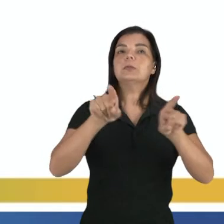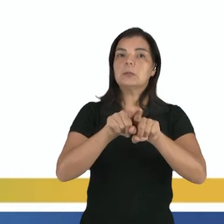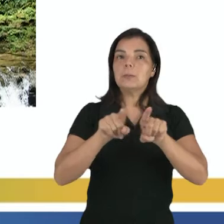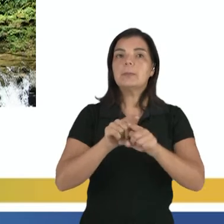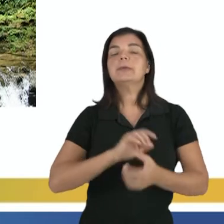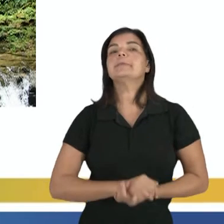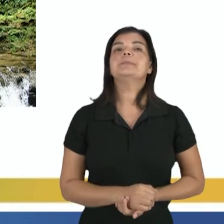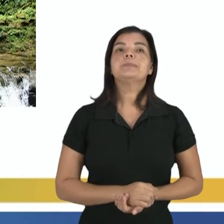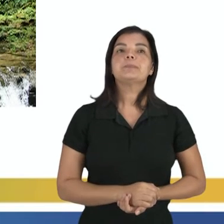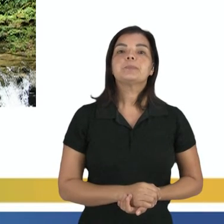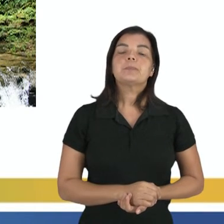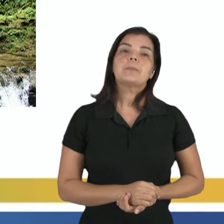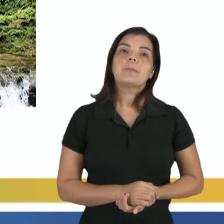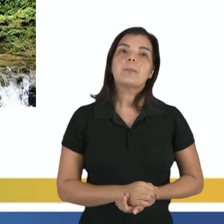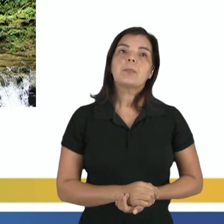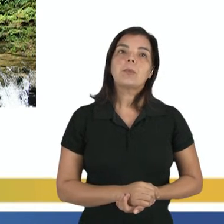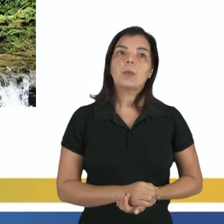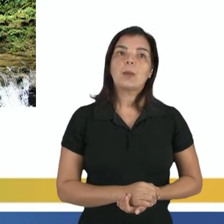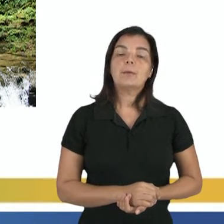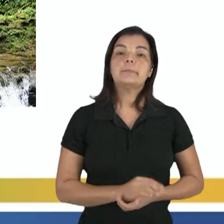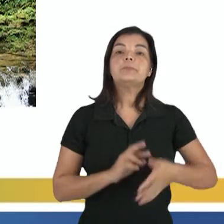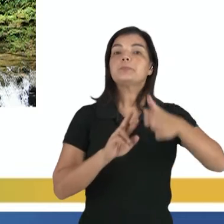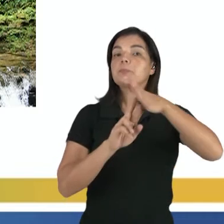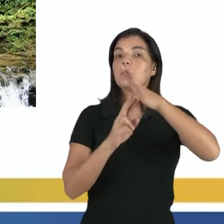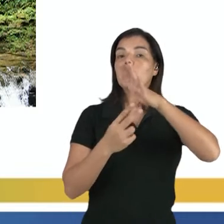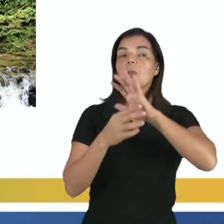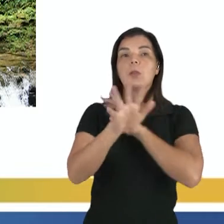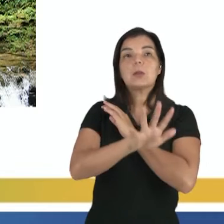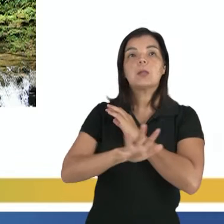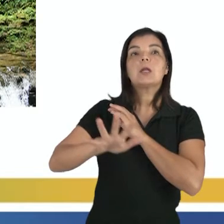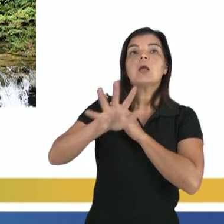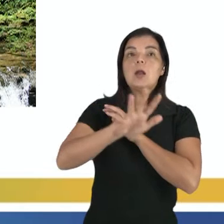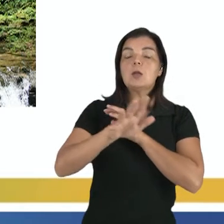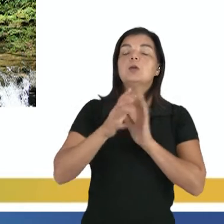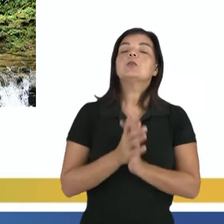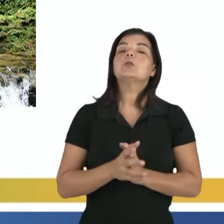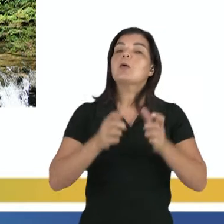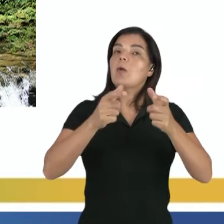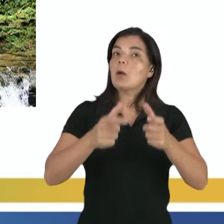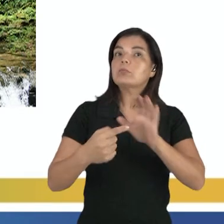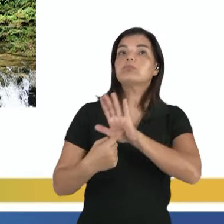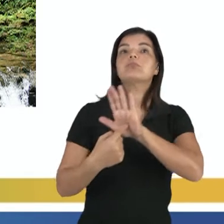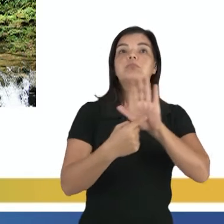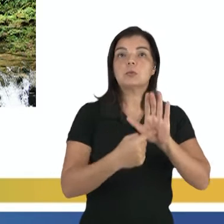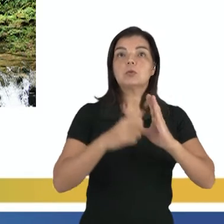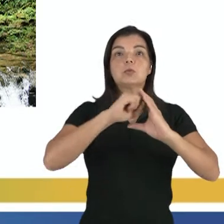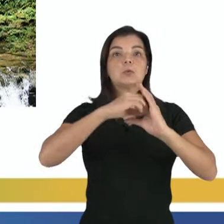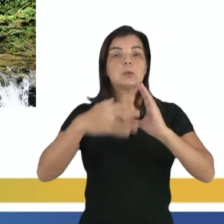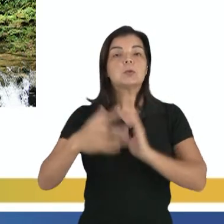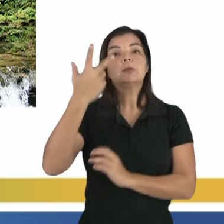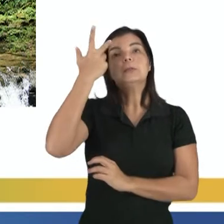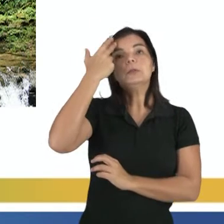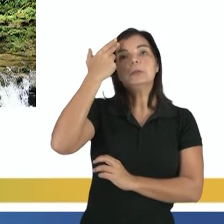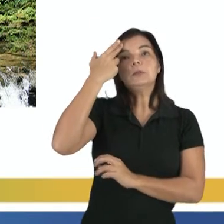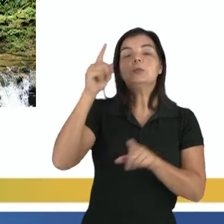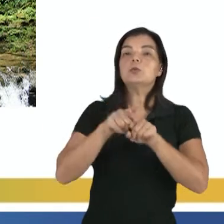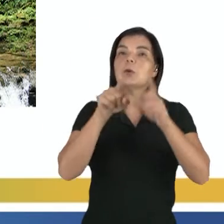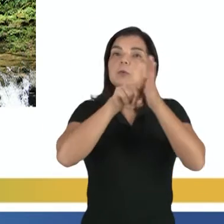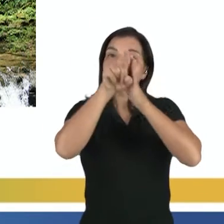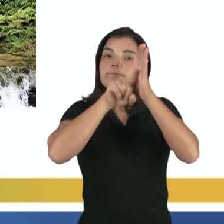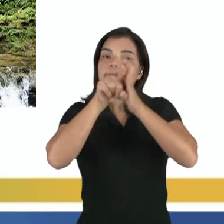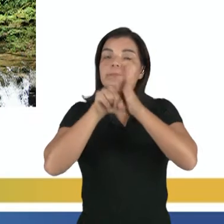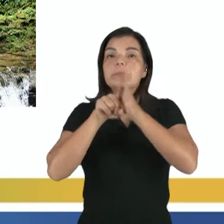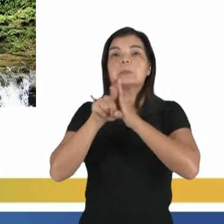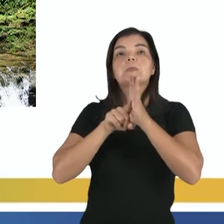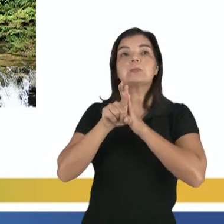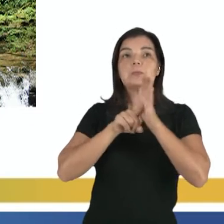nacional. Vamos ver sobre elas. Bom, o Parque Nacional, eles são áreas, né, que apresentam características naturais, porém eles